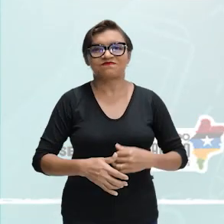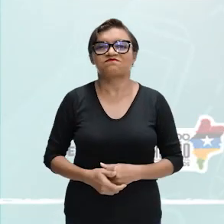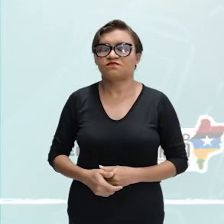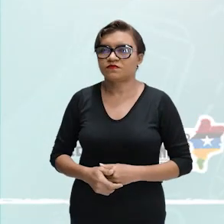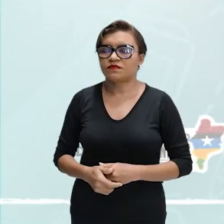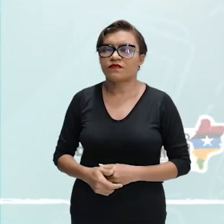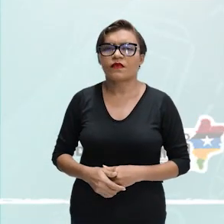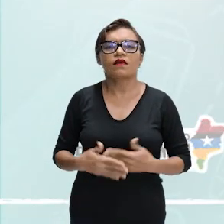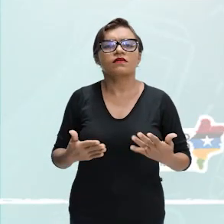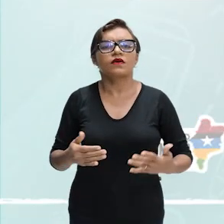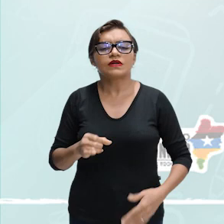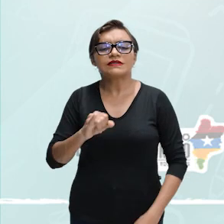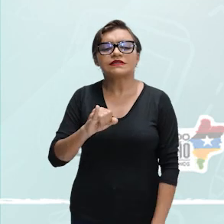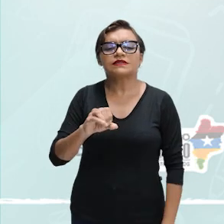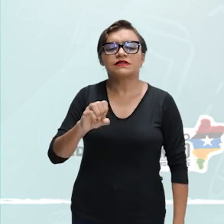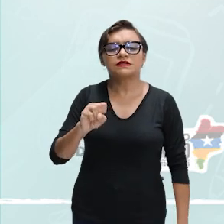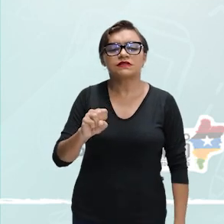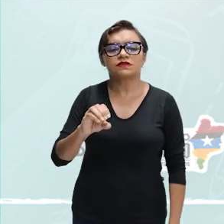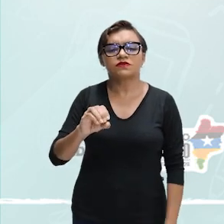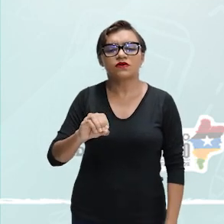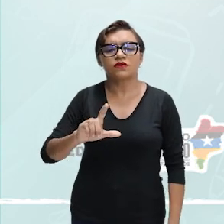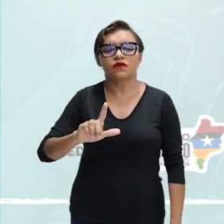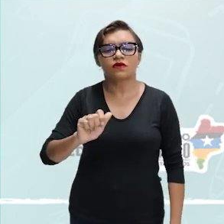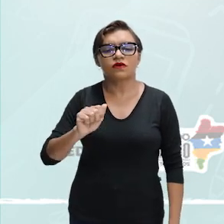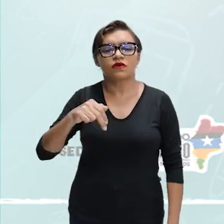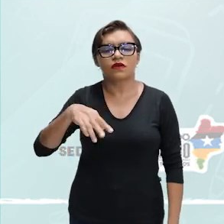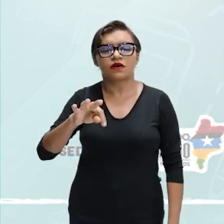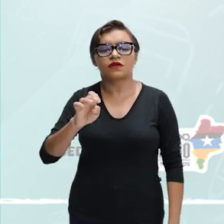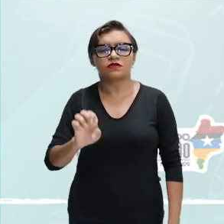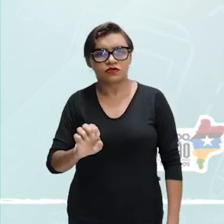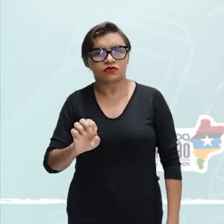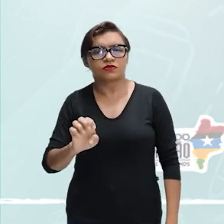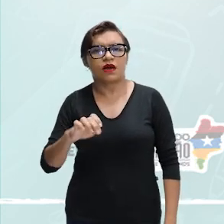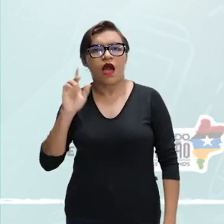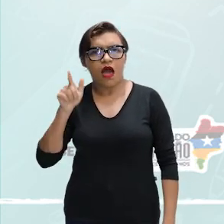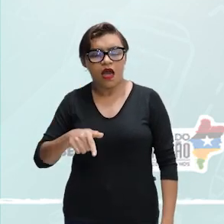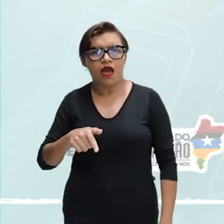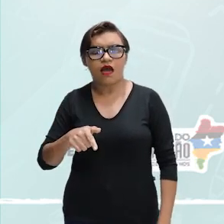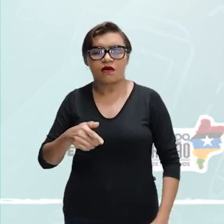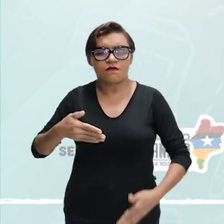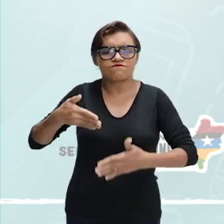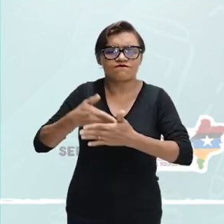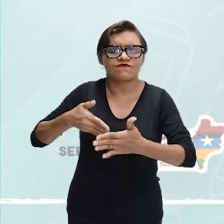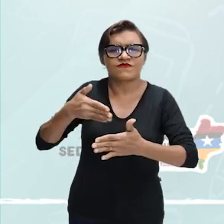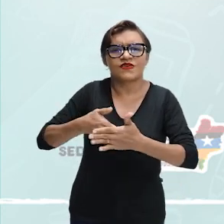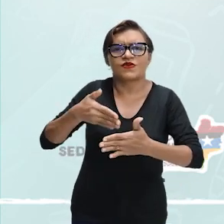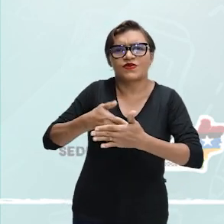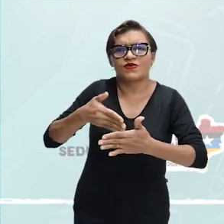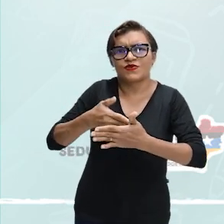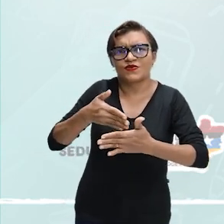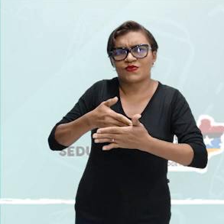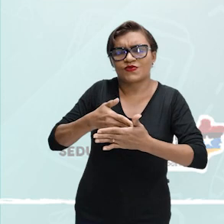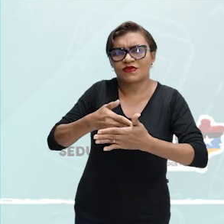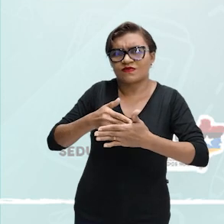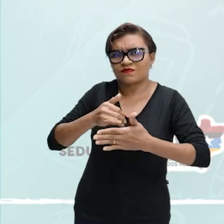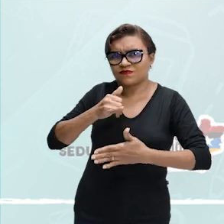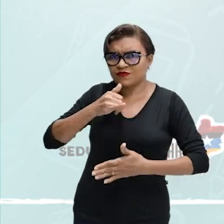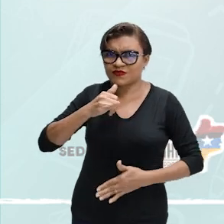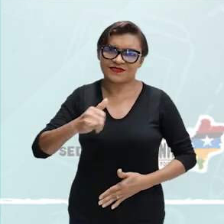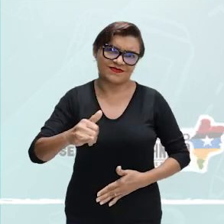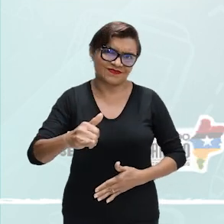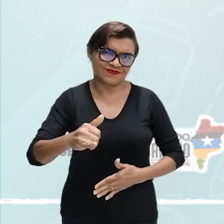E os isolantes elétricos? Os isolantes, eles são os materiais que dificultam o fluxo de cargas